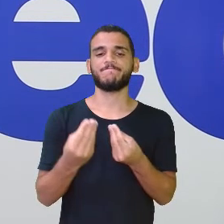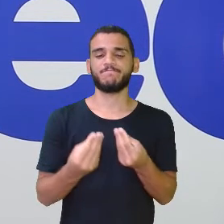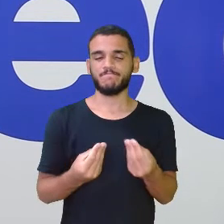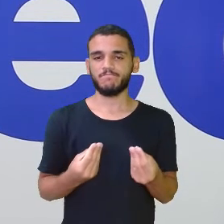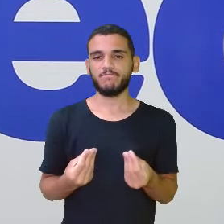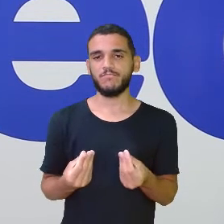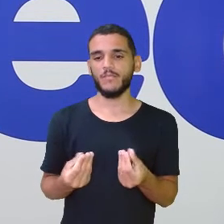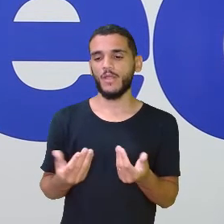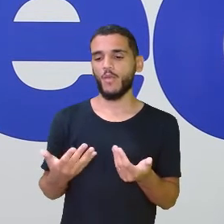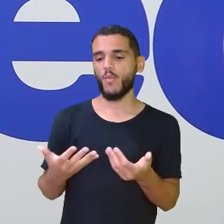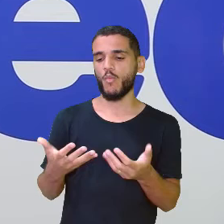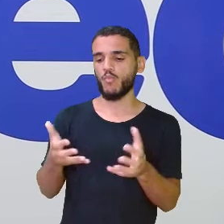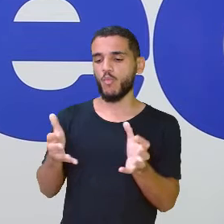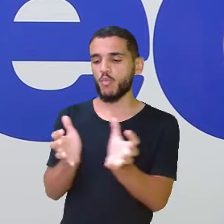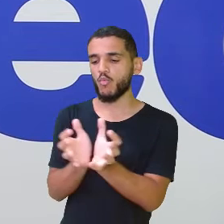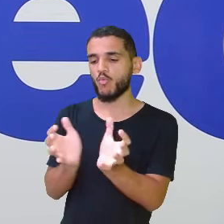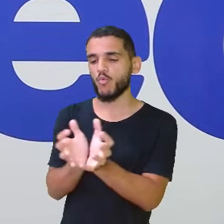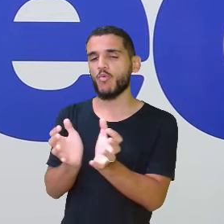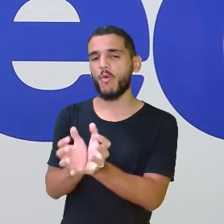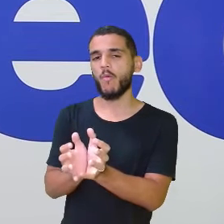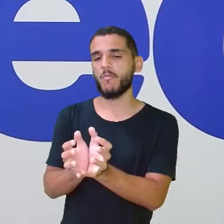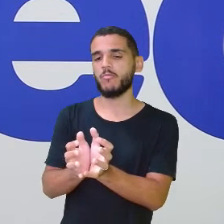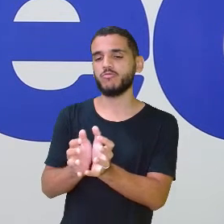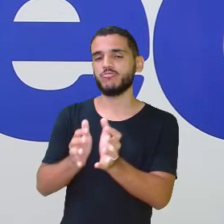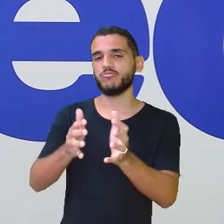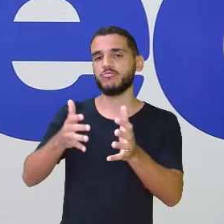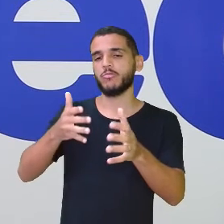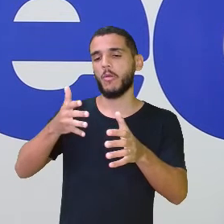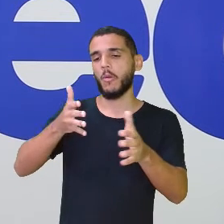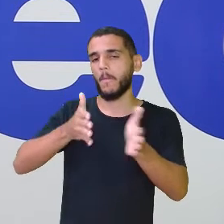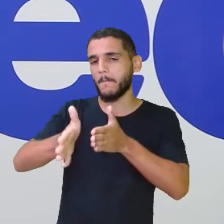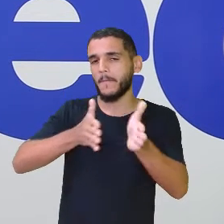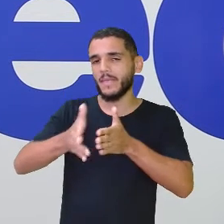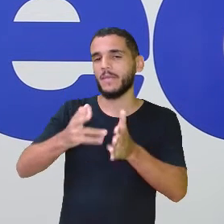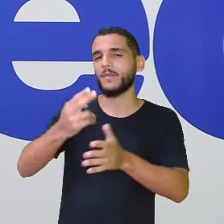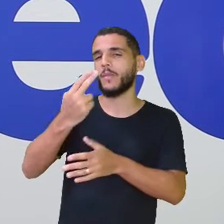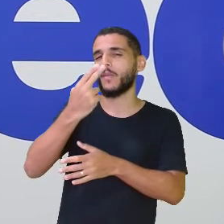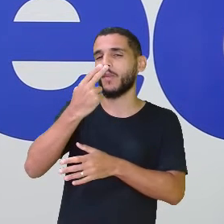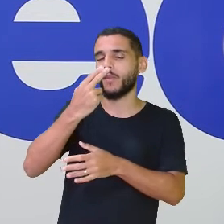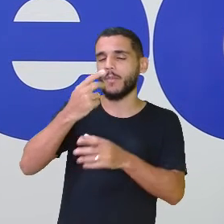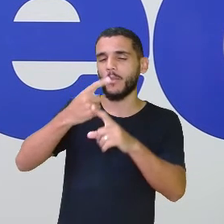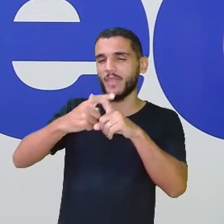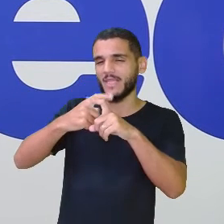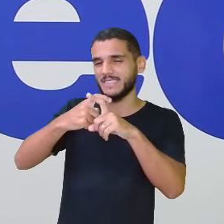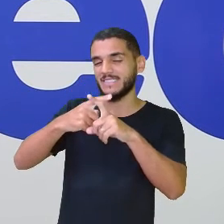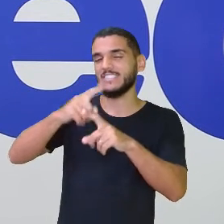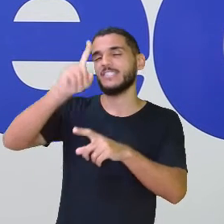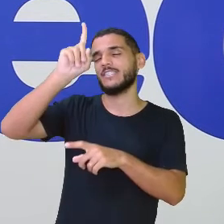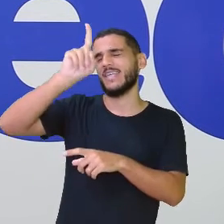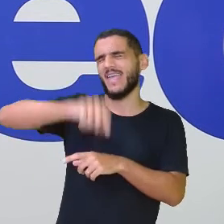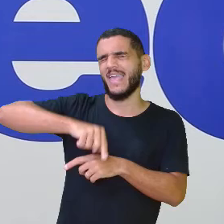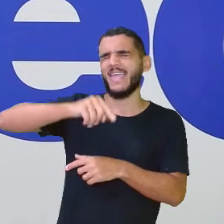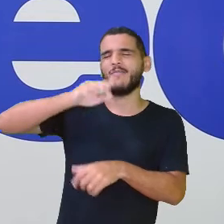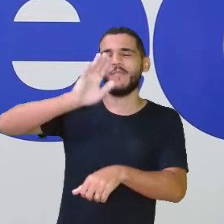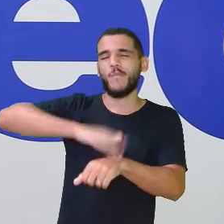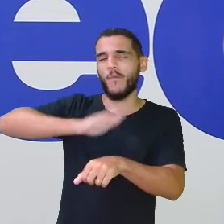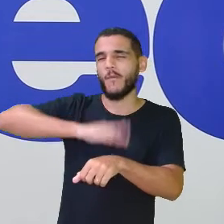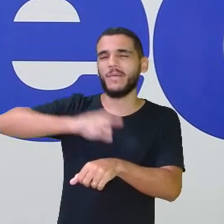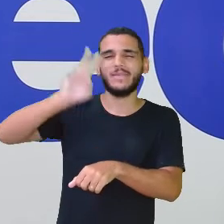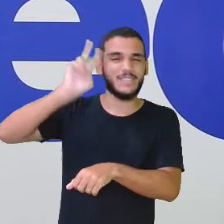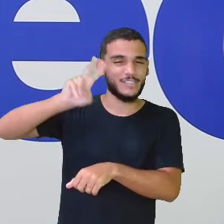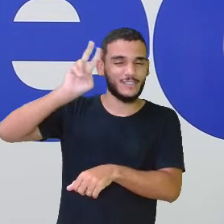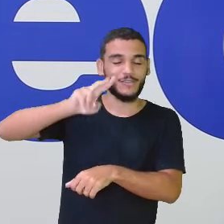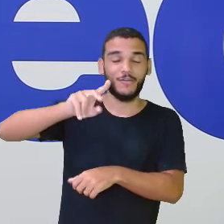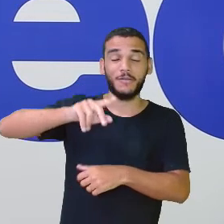né, nazista foi um momento assim da história, né? A Segunda Guerra Mundial foi uma coisa